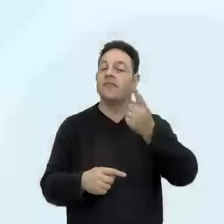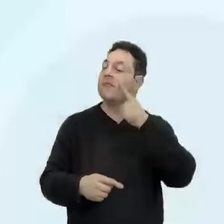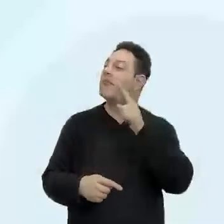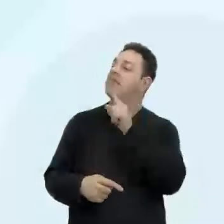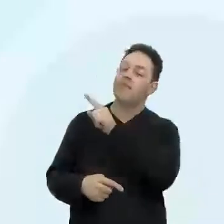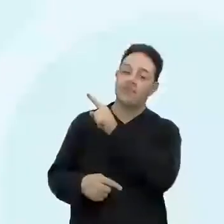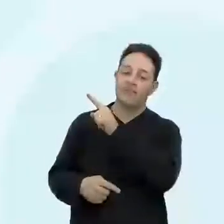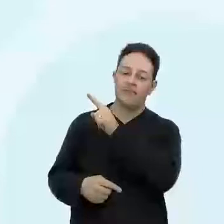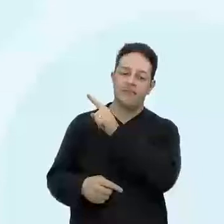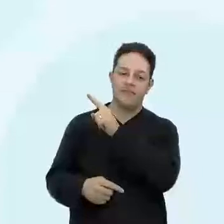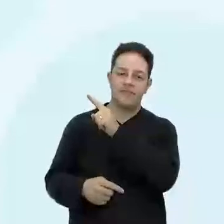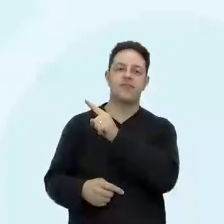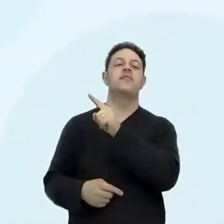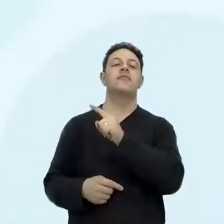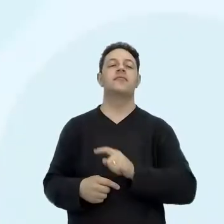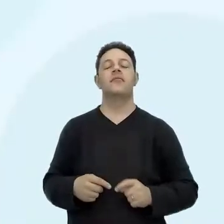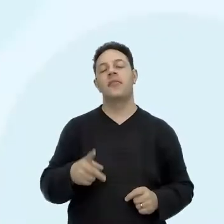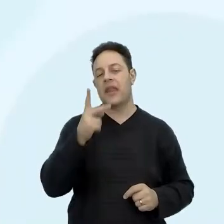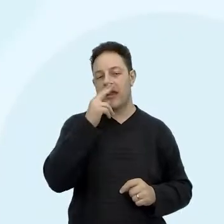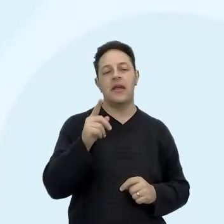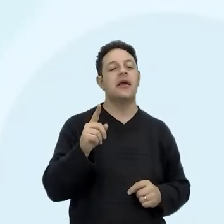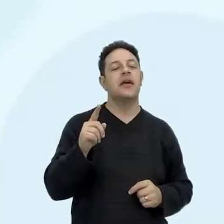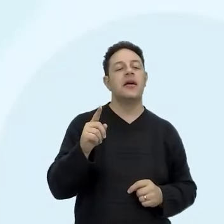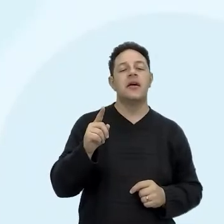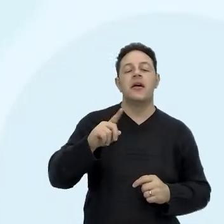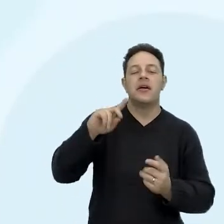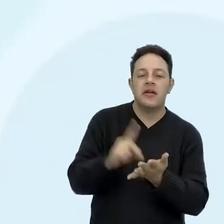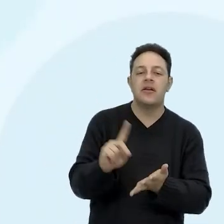irrealidade do conceito. A despeito da constatação pela ciência